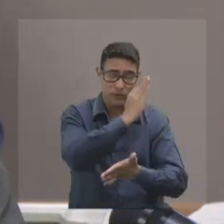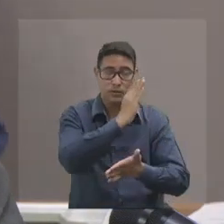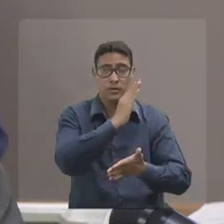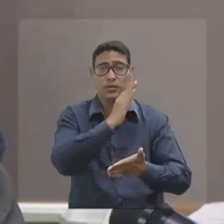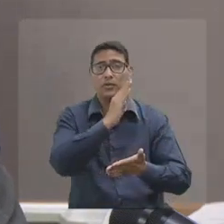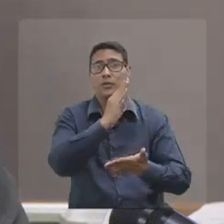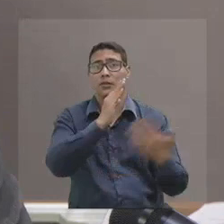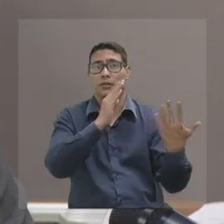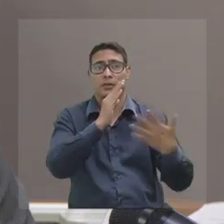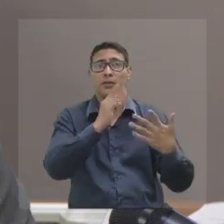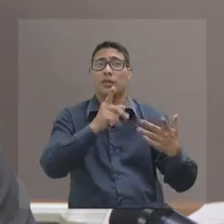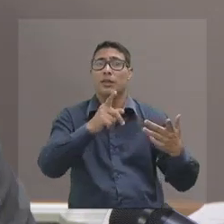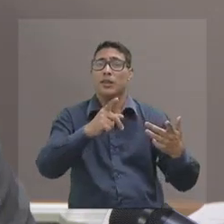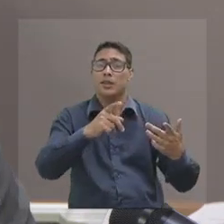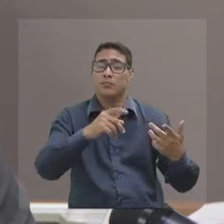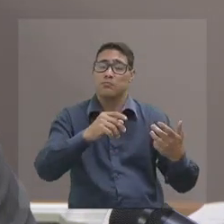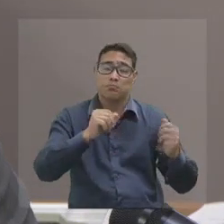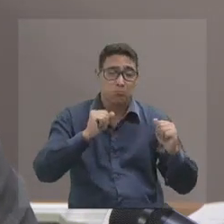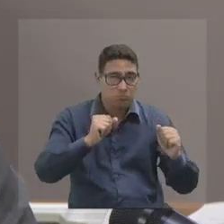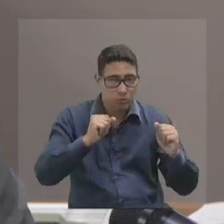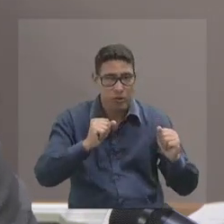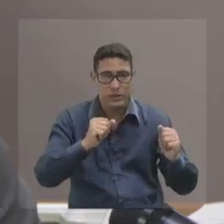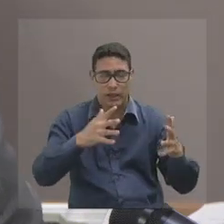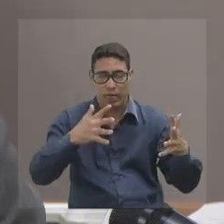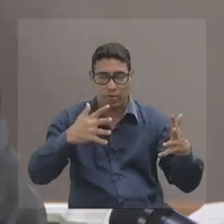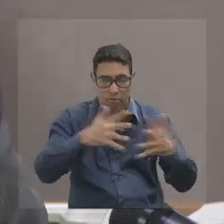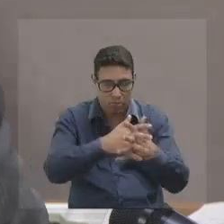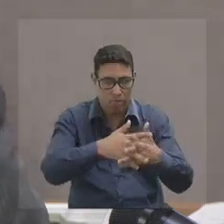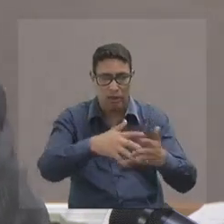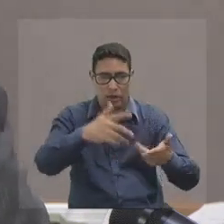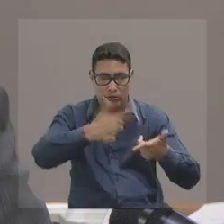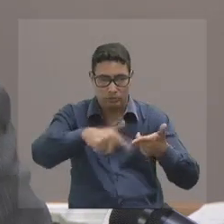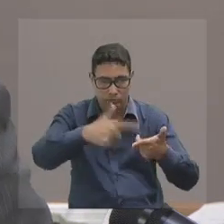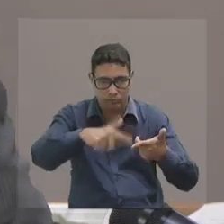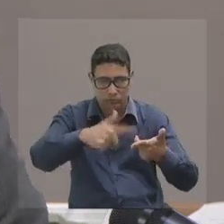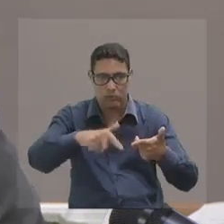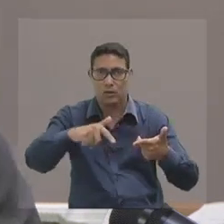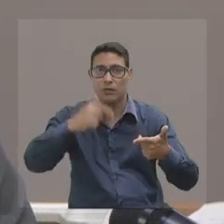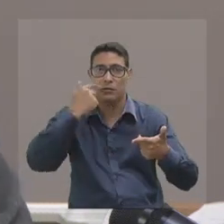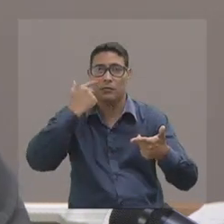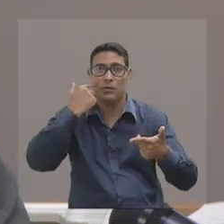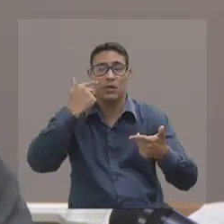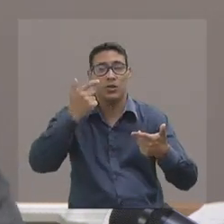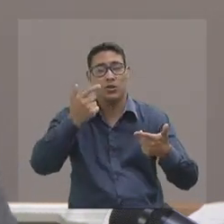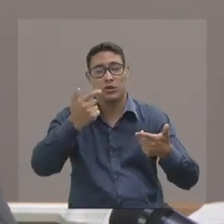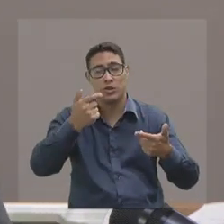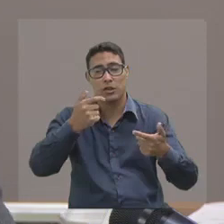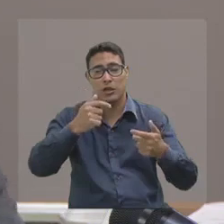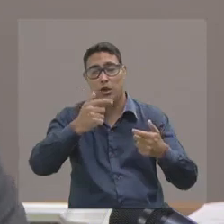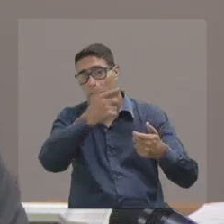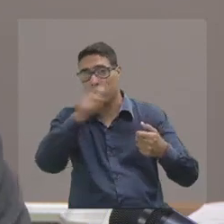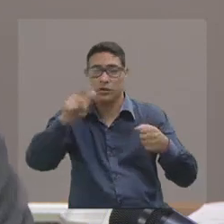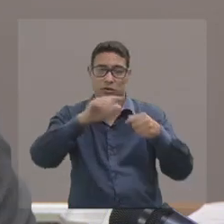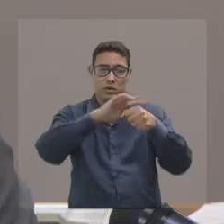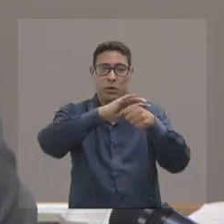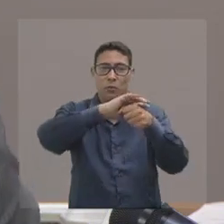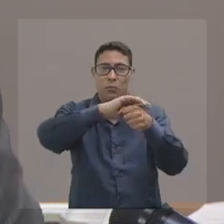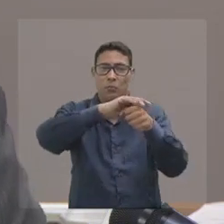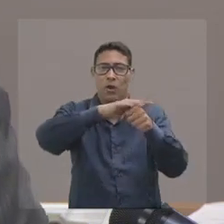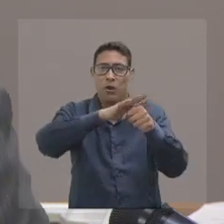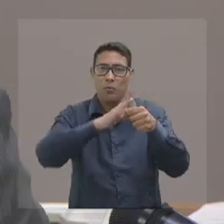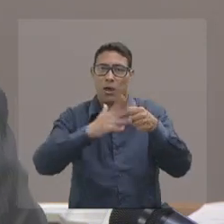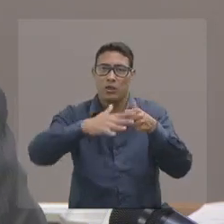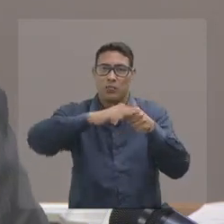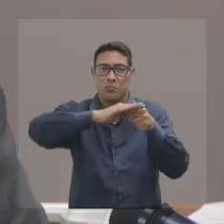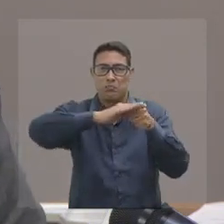poderia trazer riscos a o rompimento de novas barragens pois bem então eu quero fazer